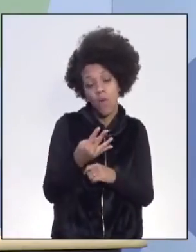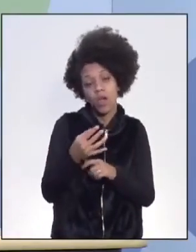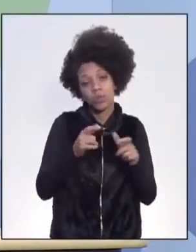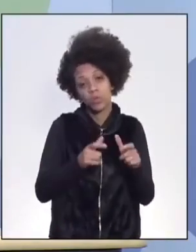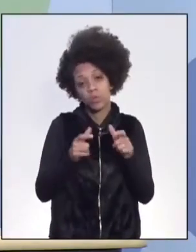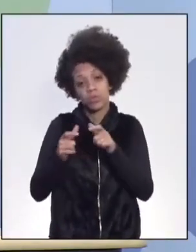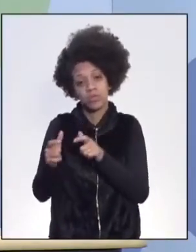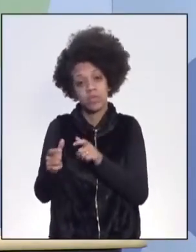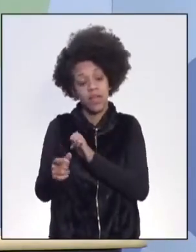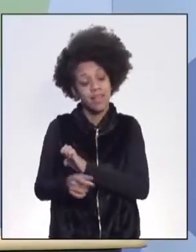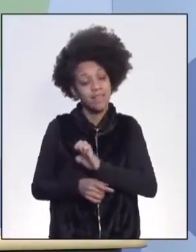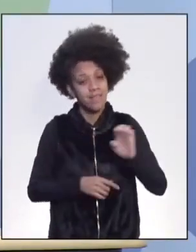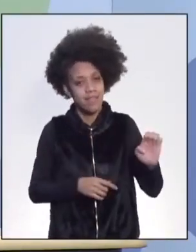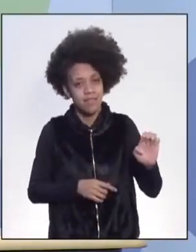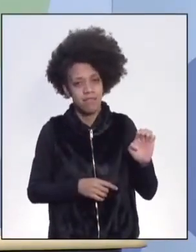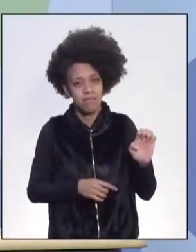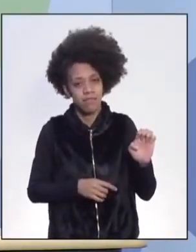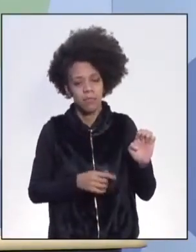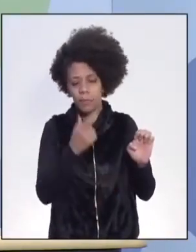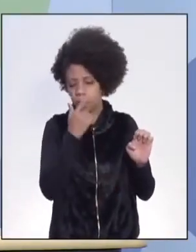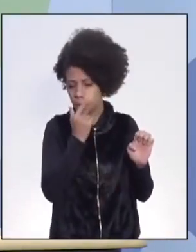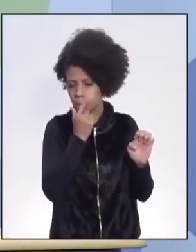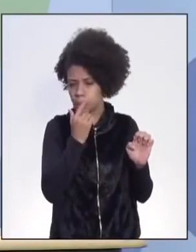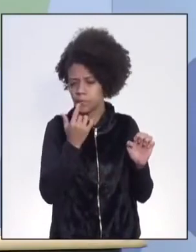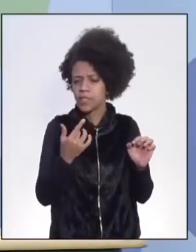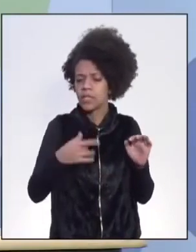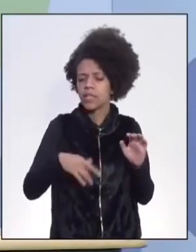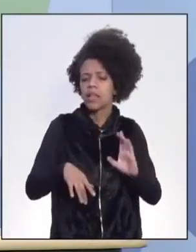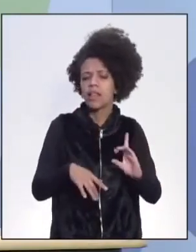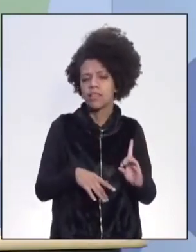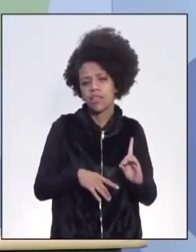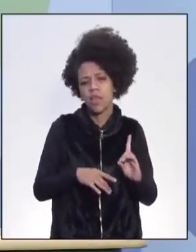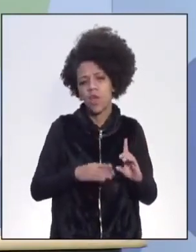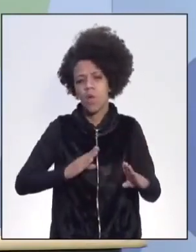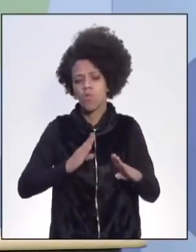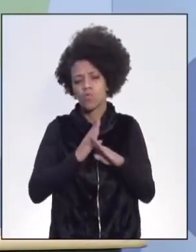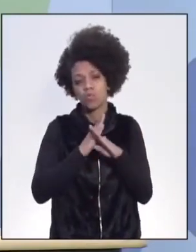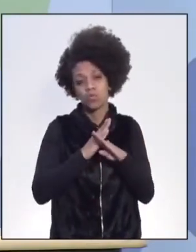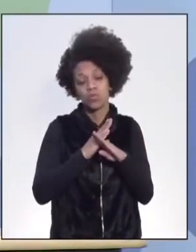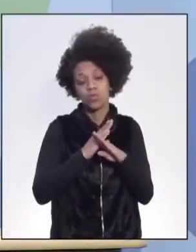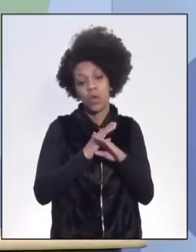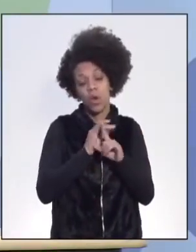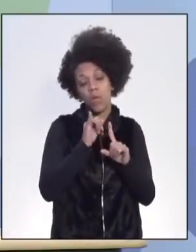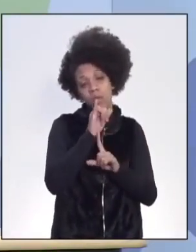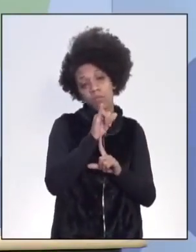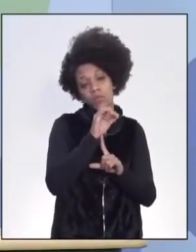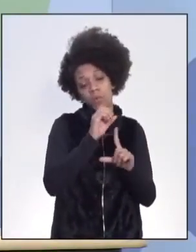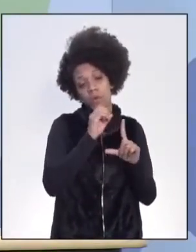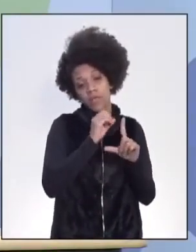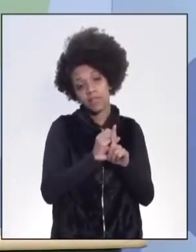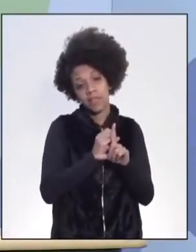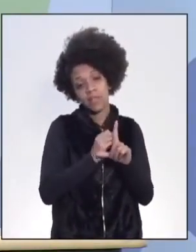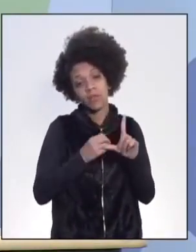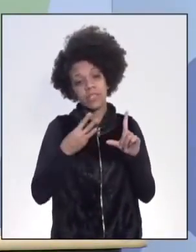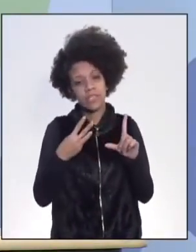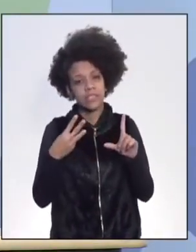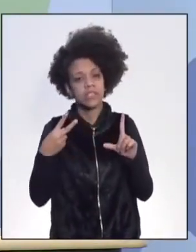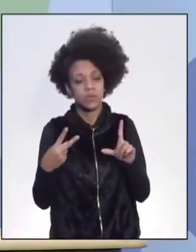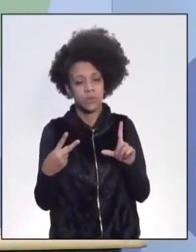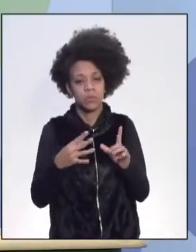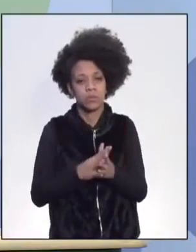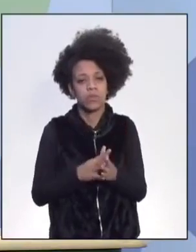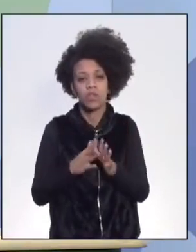unidades para a esquerda. E que, na letra D, cruza o eixo Y no 0 com o 32.